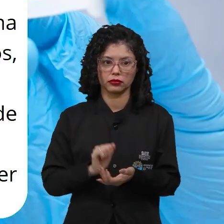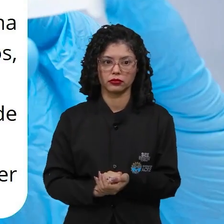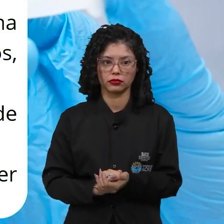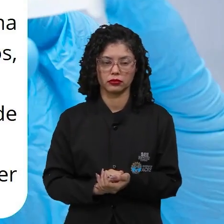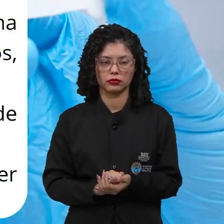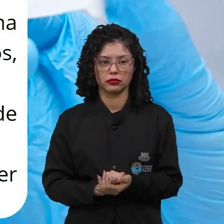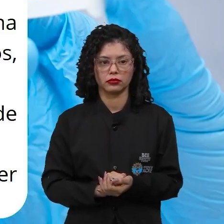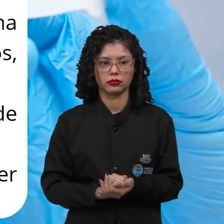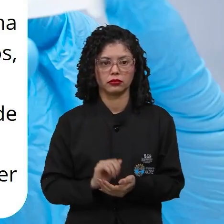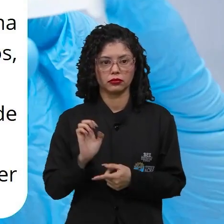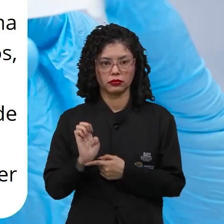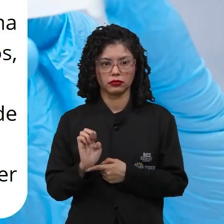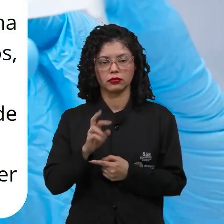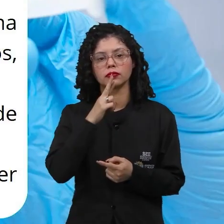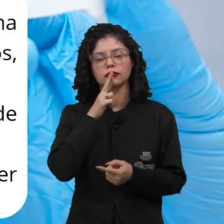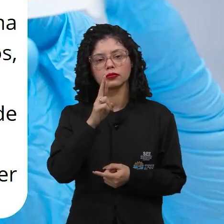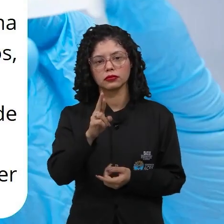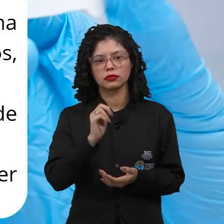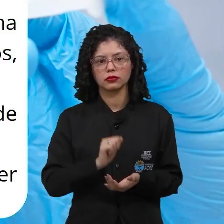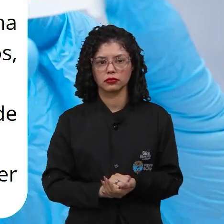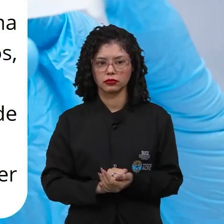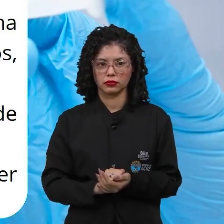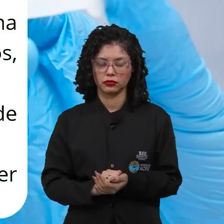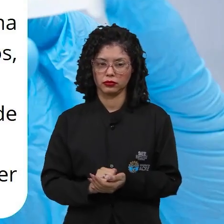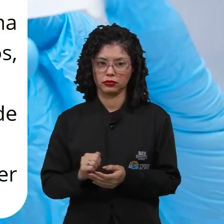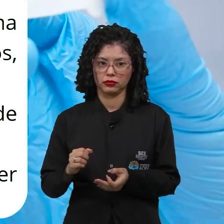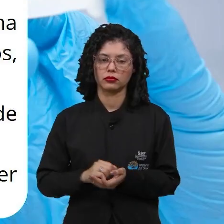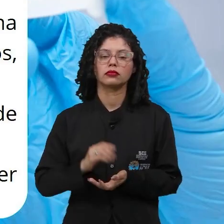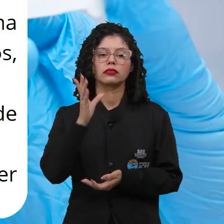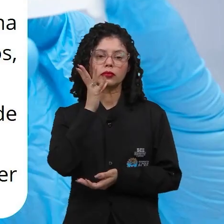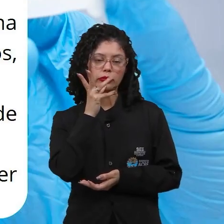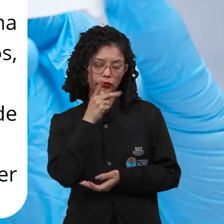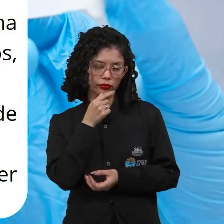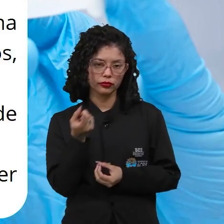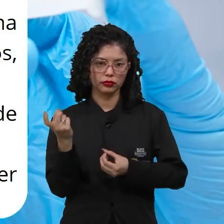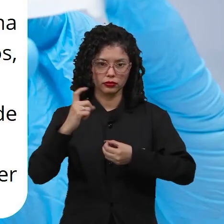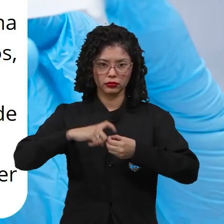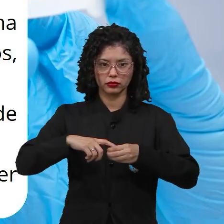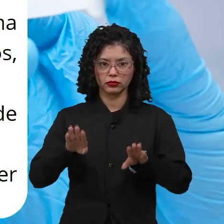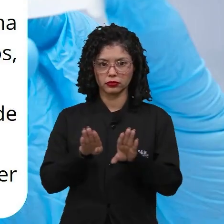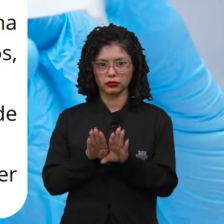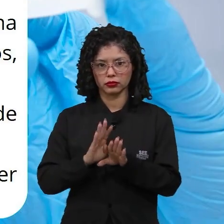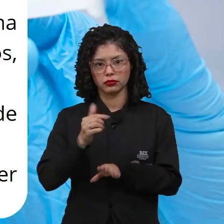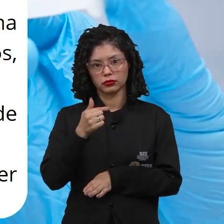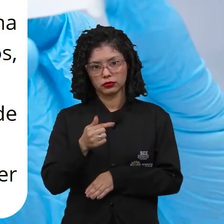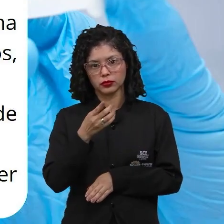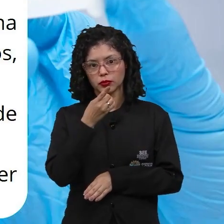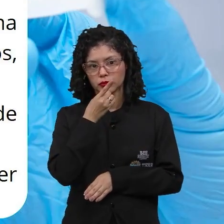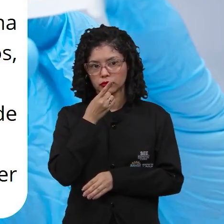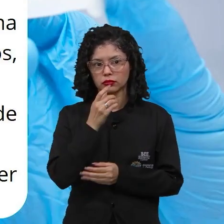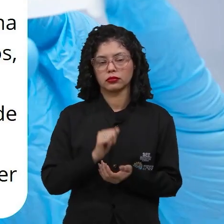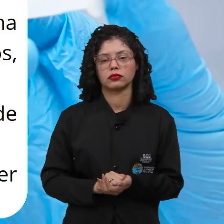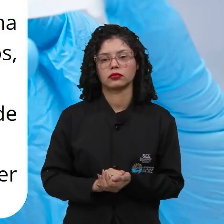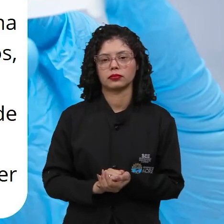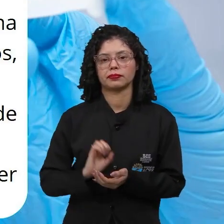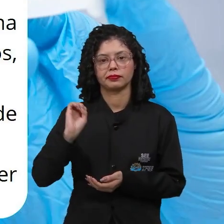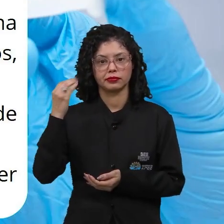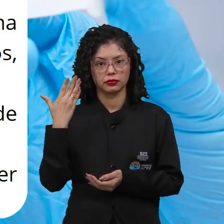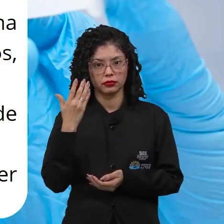infecção. E a alternativa E fala: a resposta imune inata demora em torno de 7 dias para